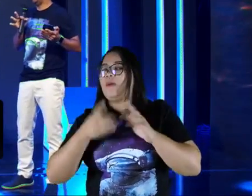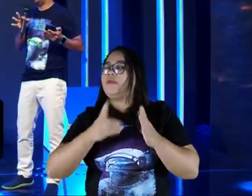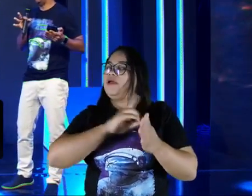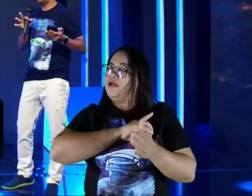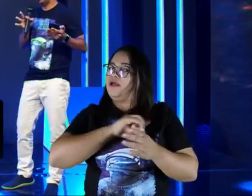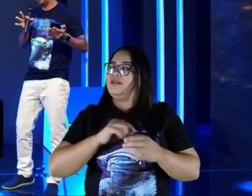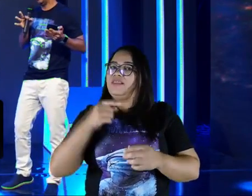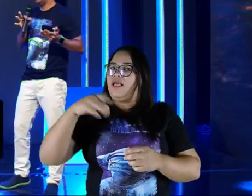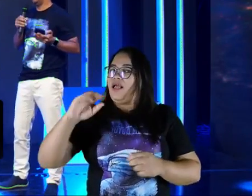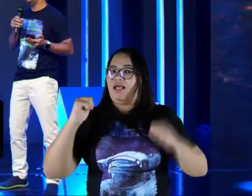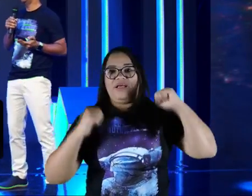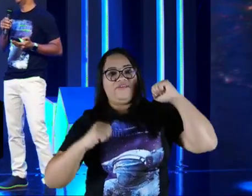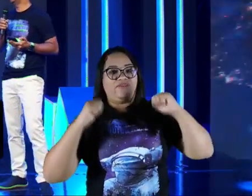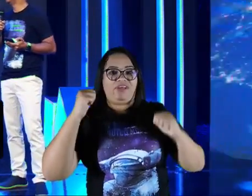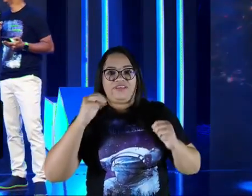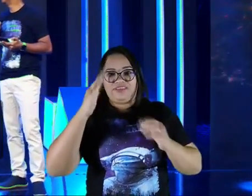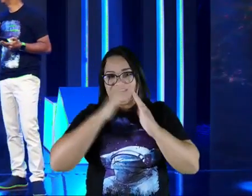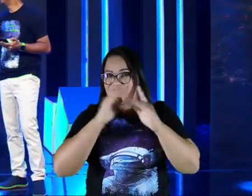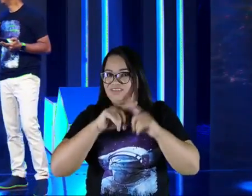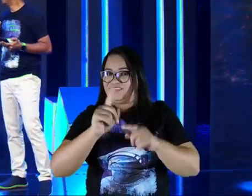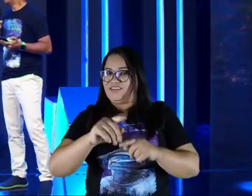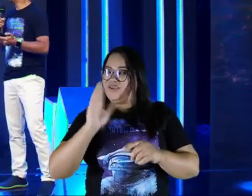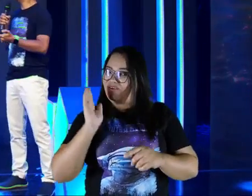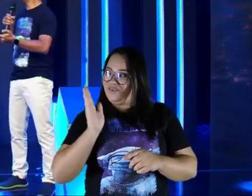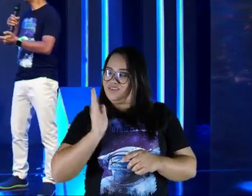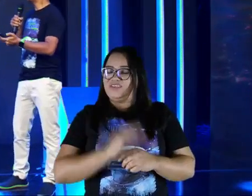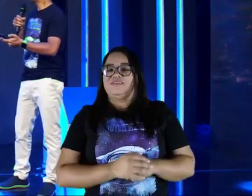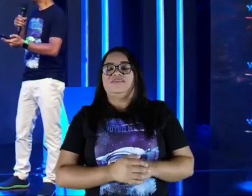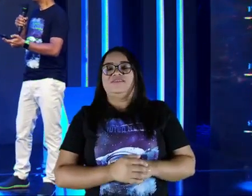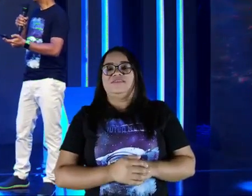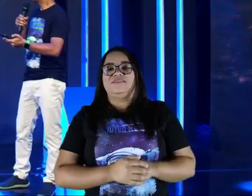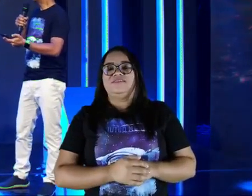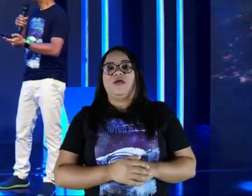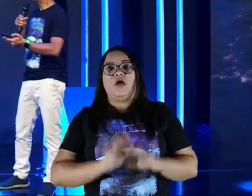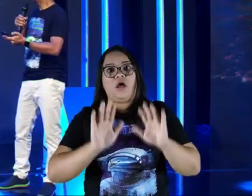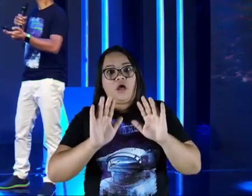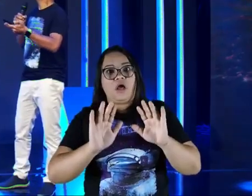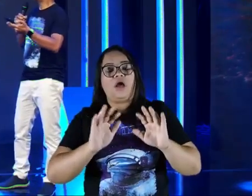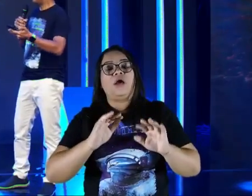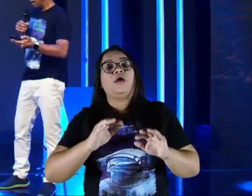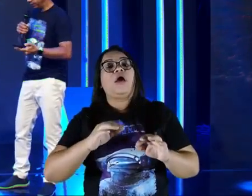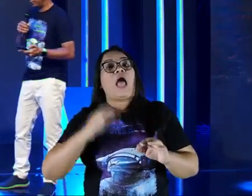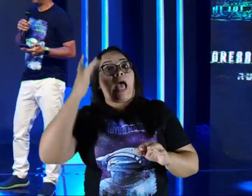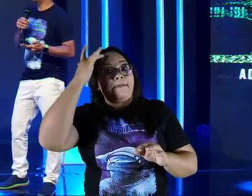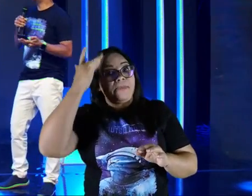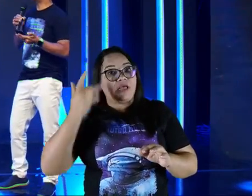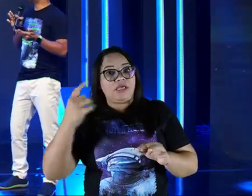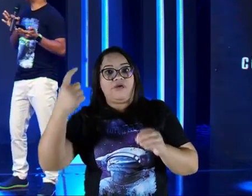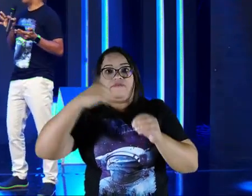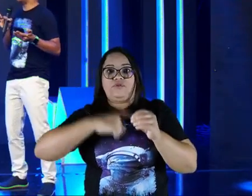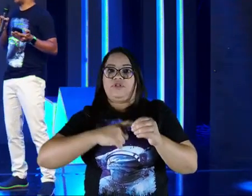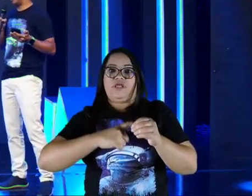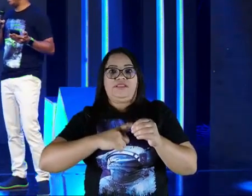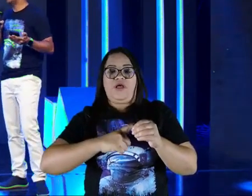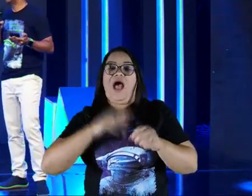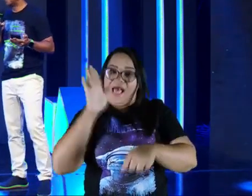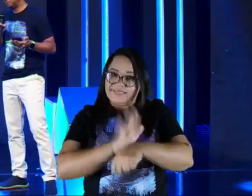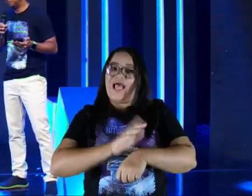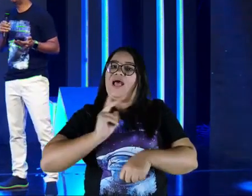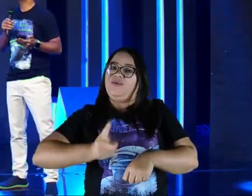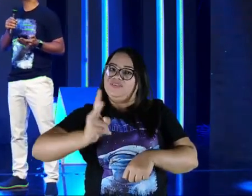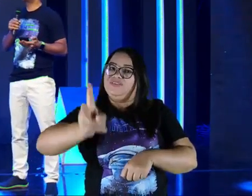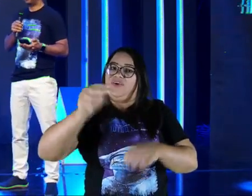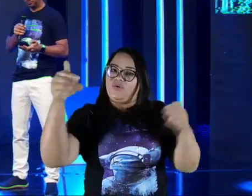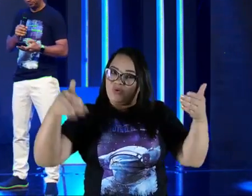pra social da igreja. Cuidado, né? E o último recado, opa, não é pra voltar só amanhã, porque hoje à tarde tem programa. Tem mais. Então e nós hoje estamos à tarde falando bombar, de